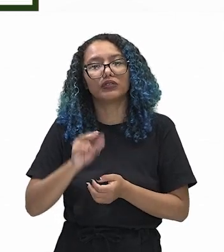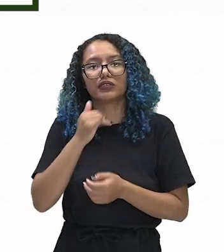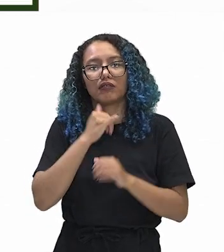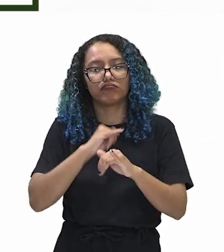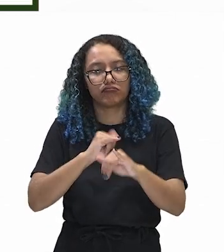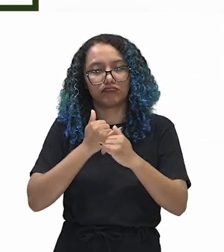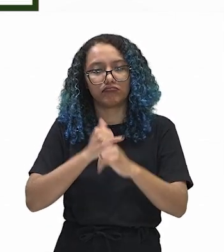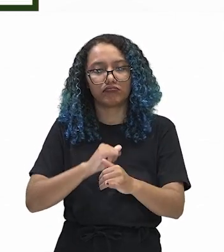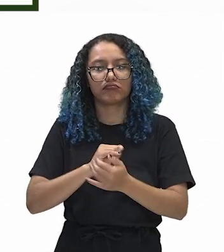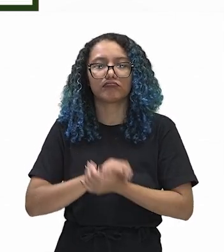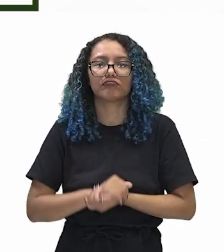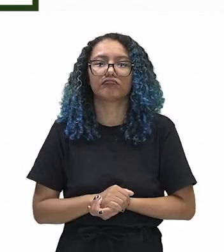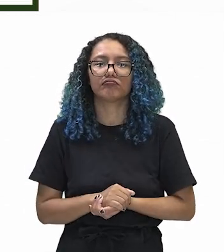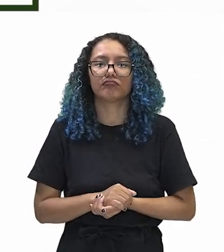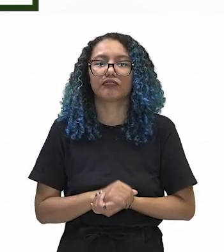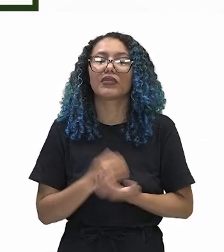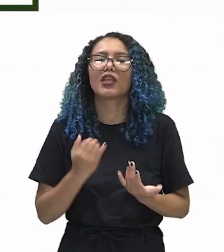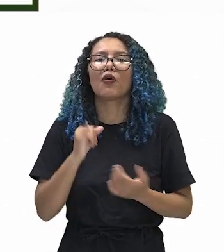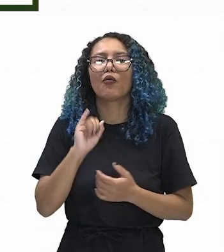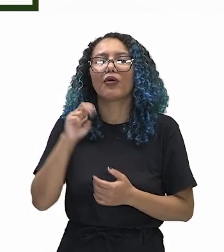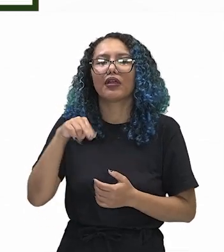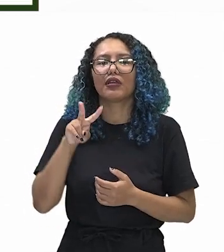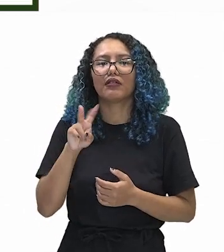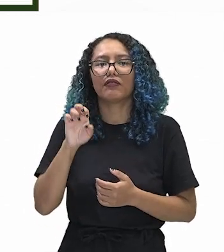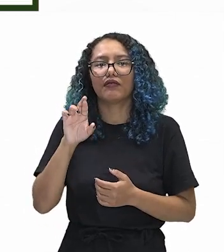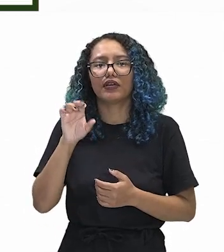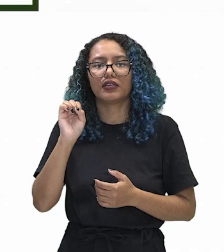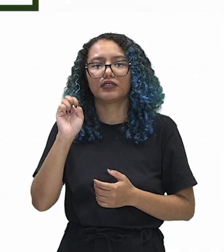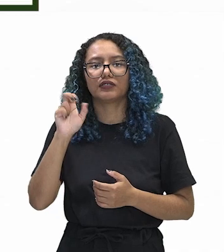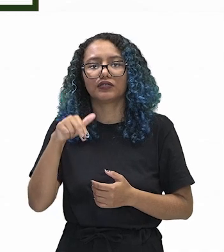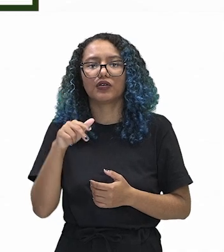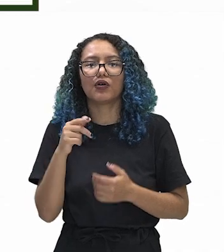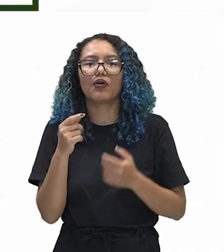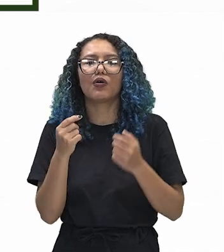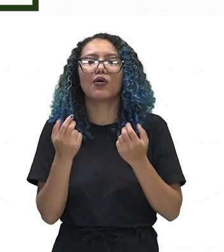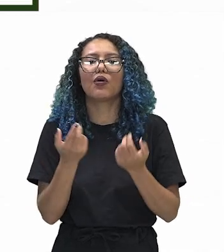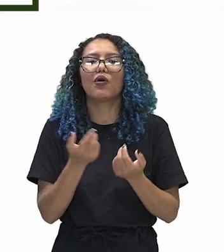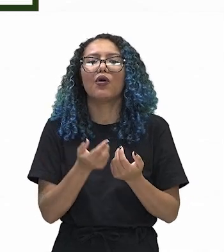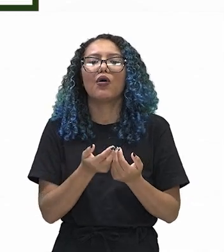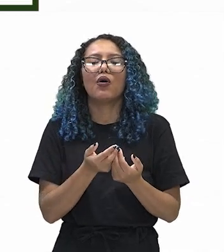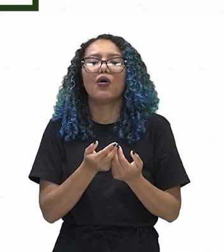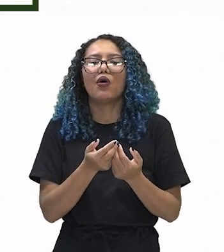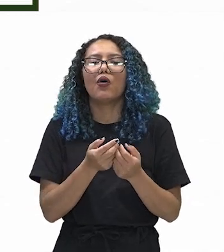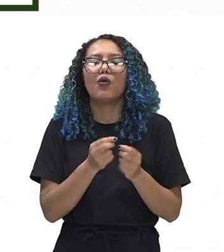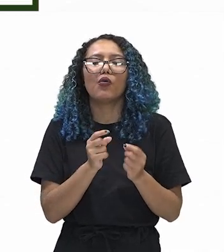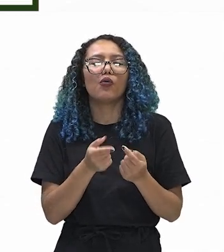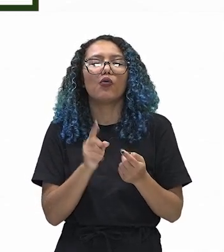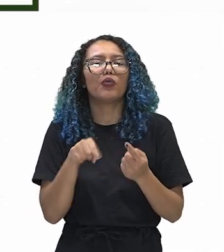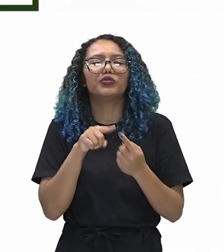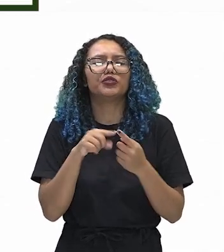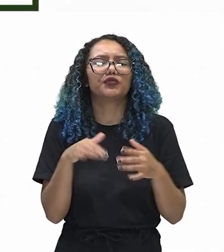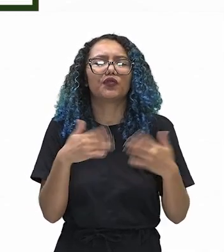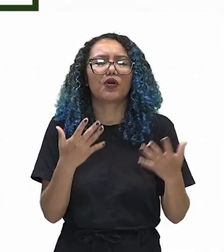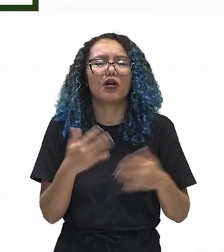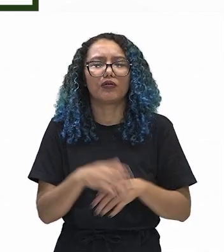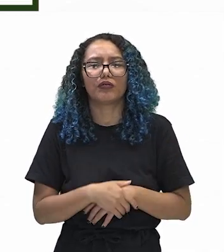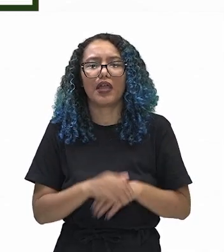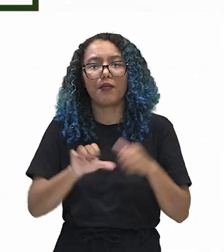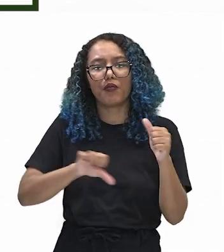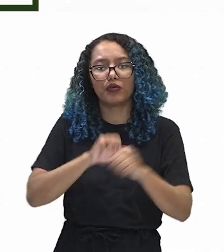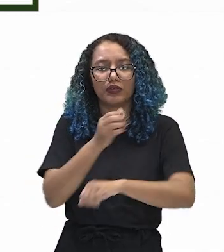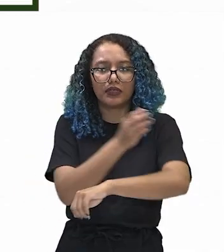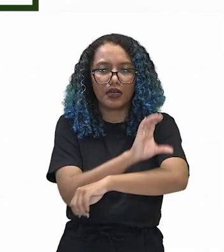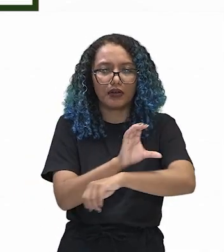O inversor, por sua vez, ele vai ter o papel de converter essa corrente elétrica de alternada